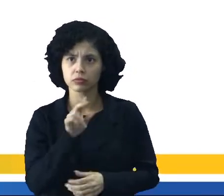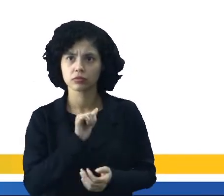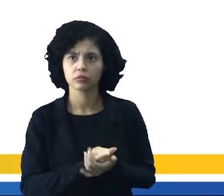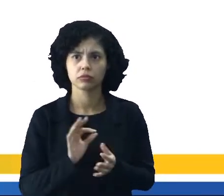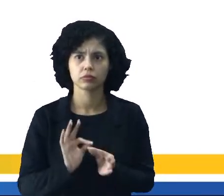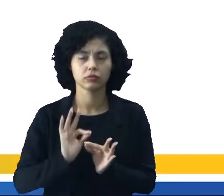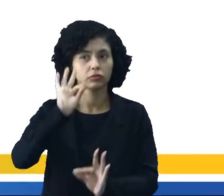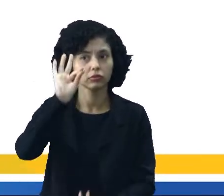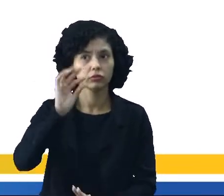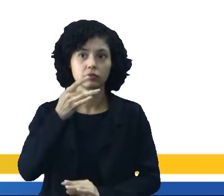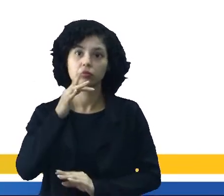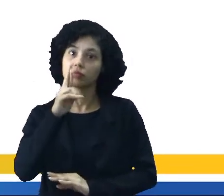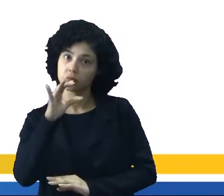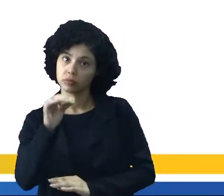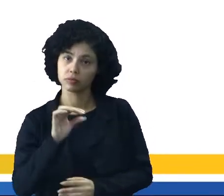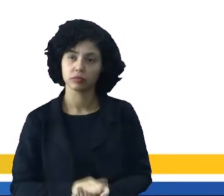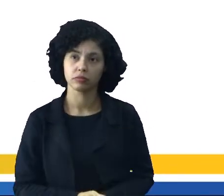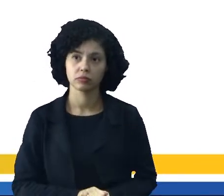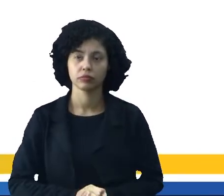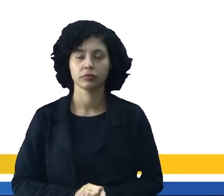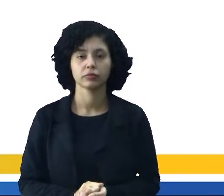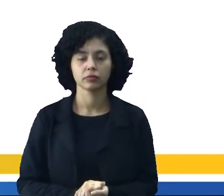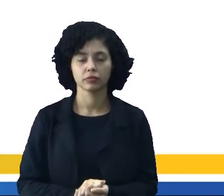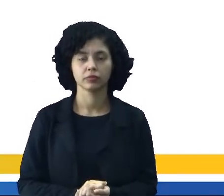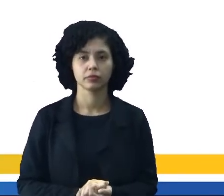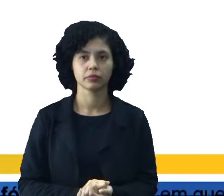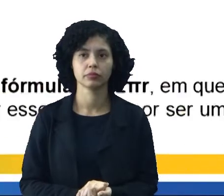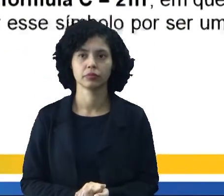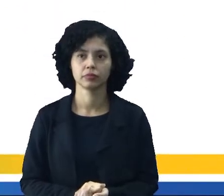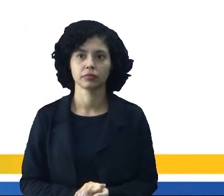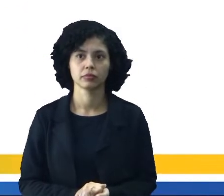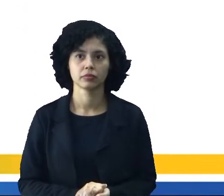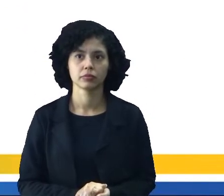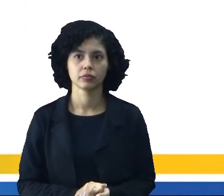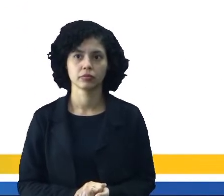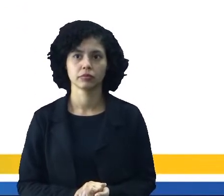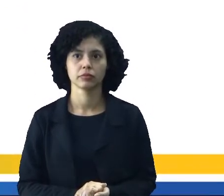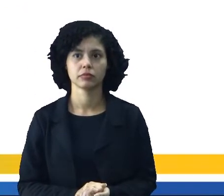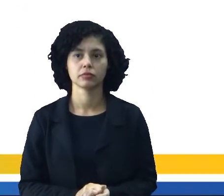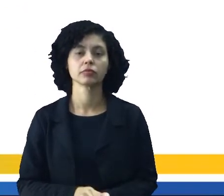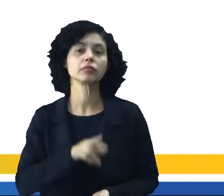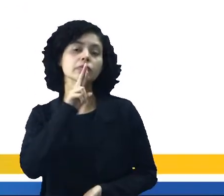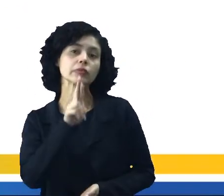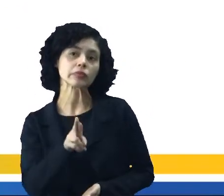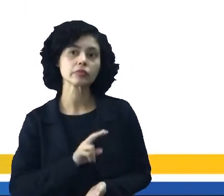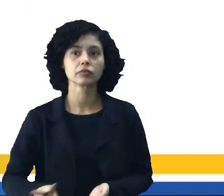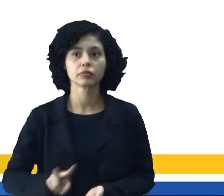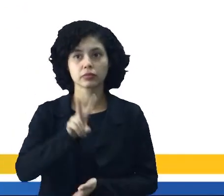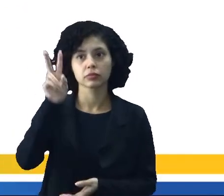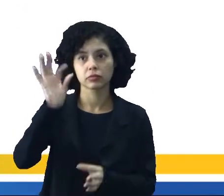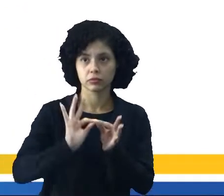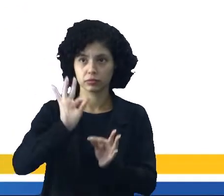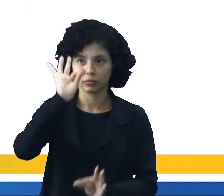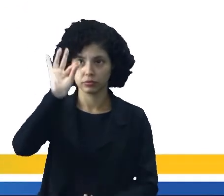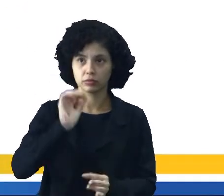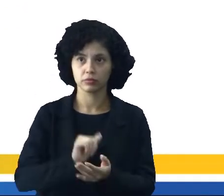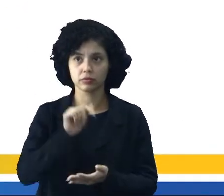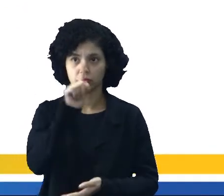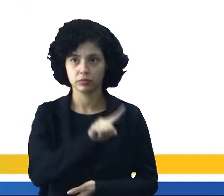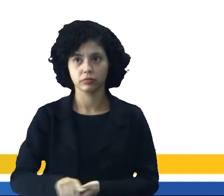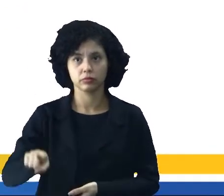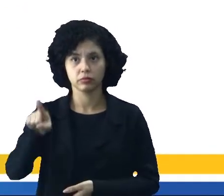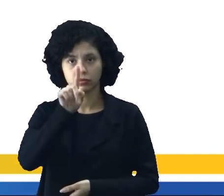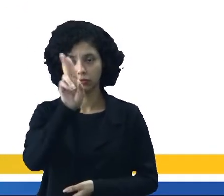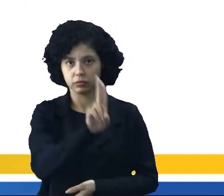o comprimento da circunferência de perímetro da circunferência para calcular o valor do comprimento